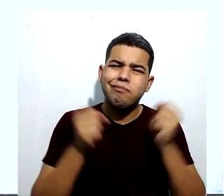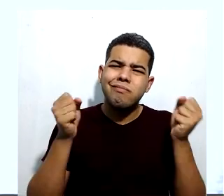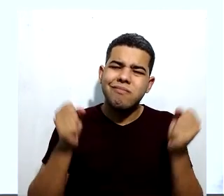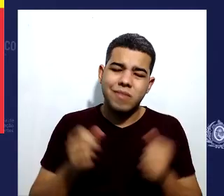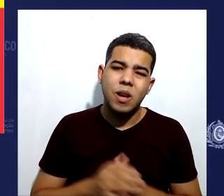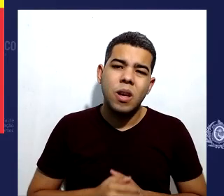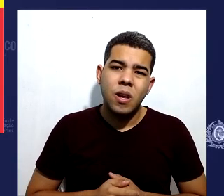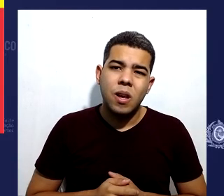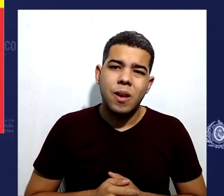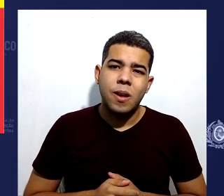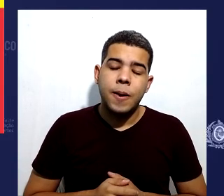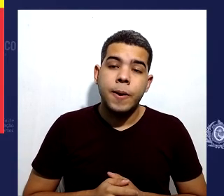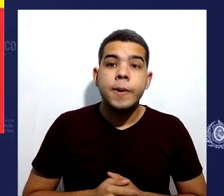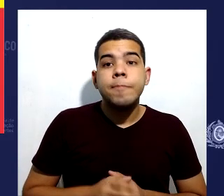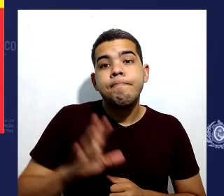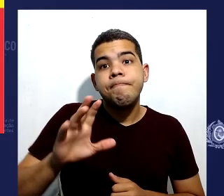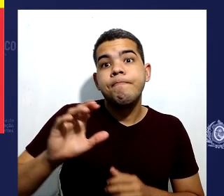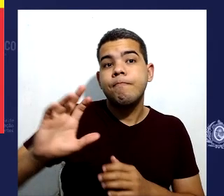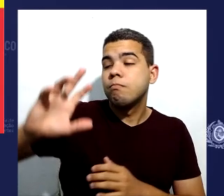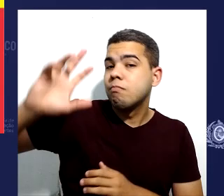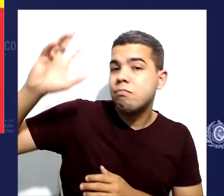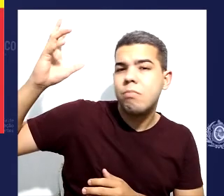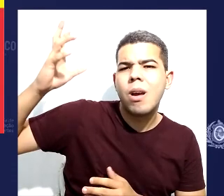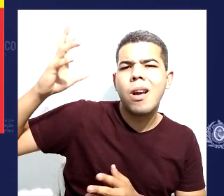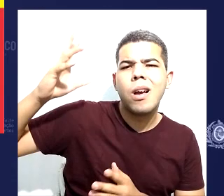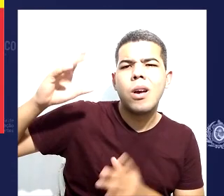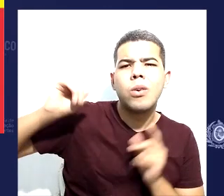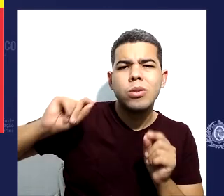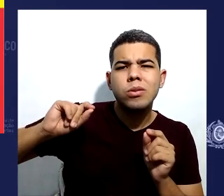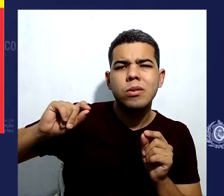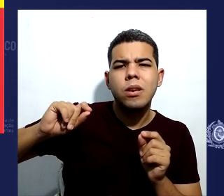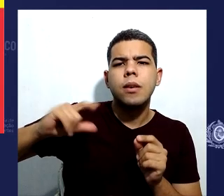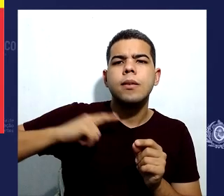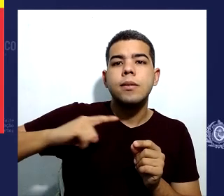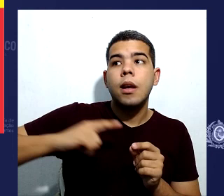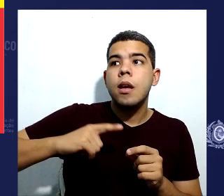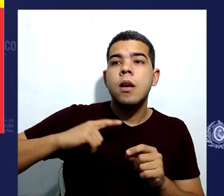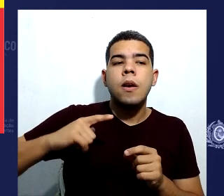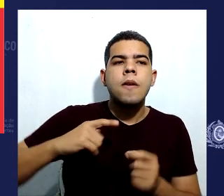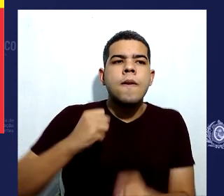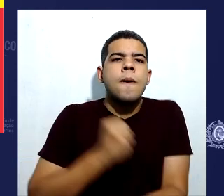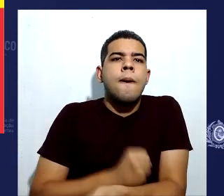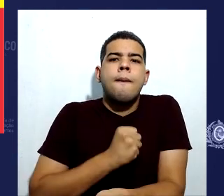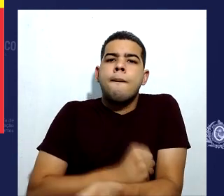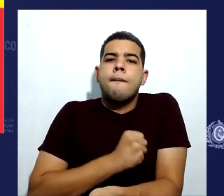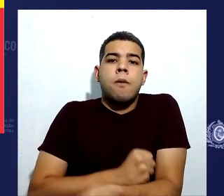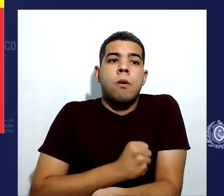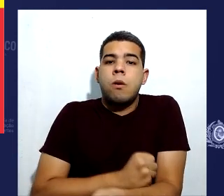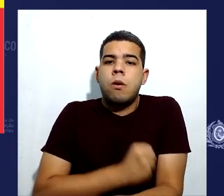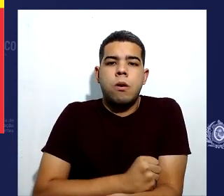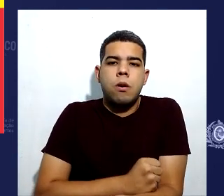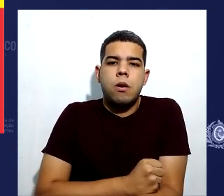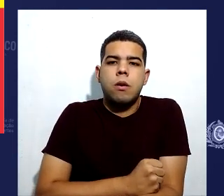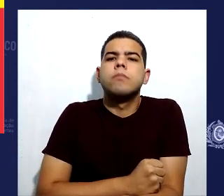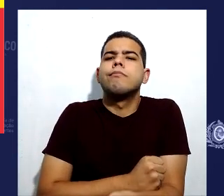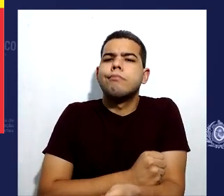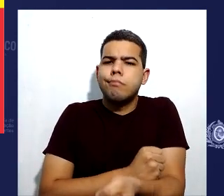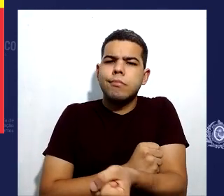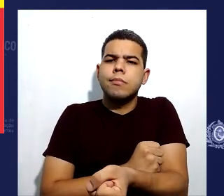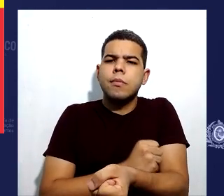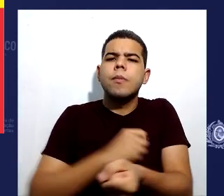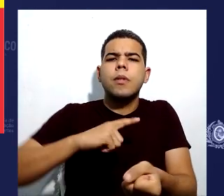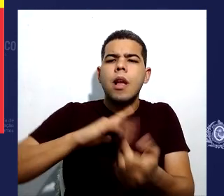uma dependência. Quando a gente fala de dependência, são algumas substâncias que vão proporcionar